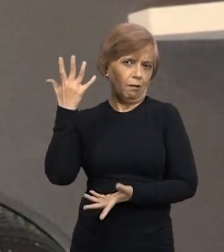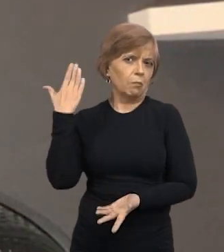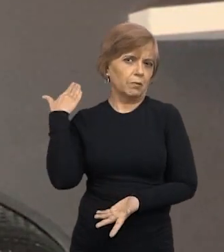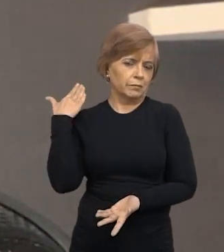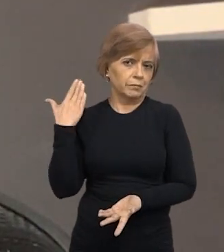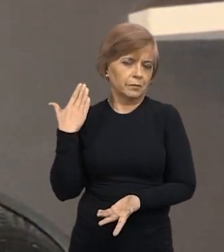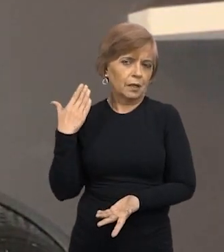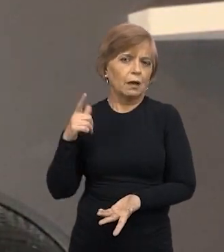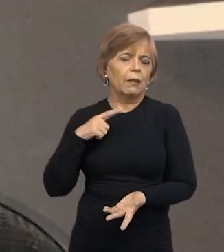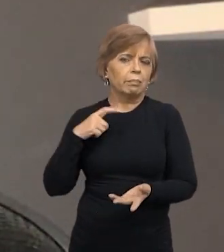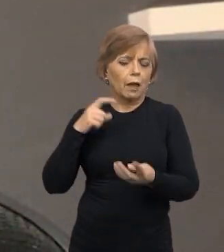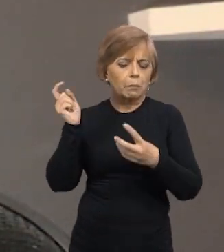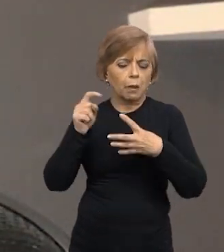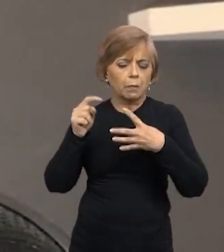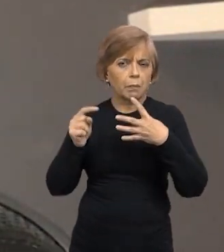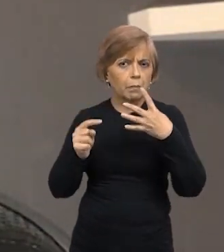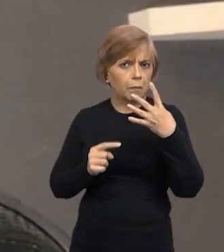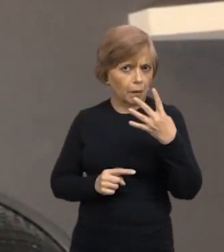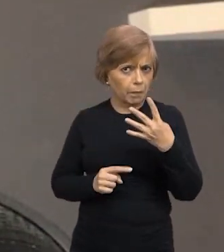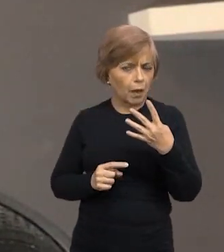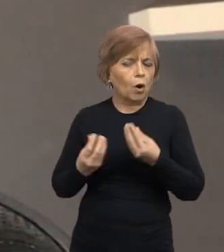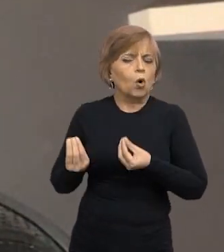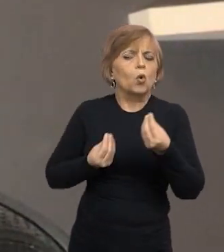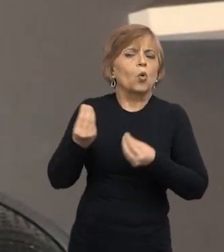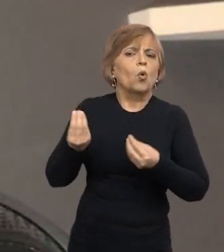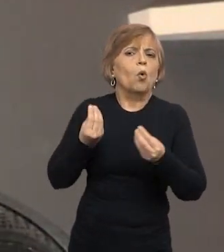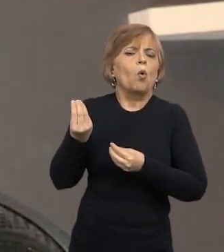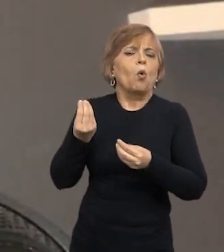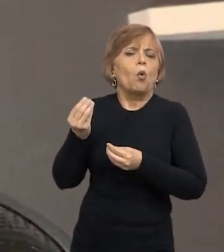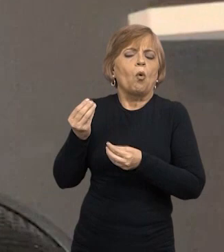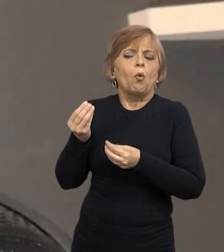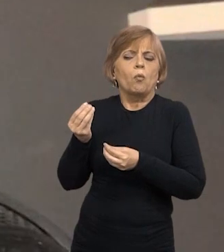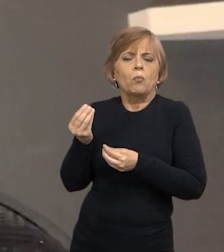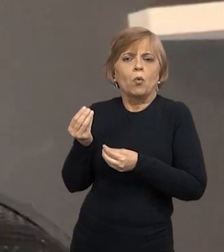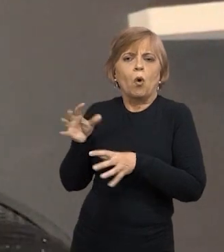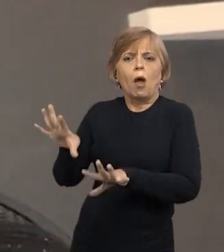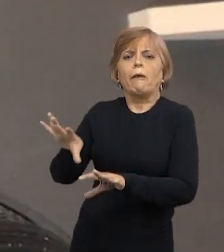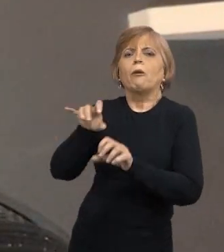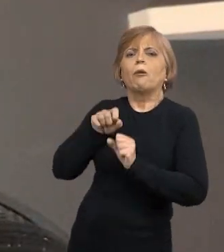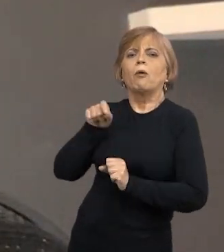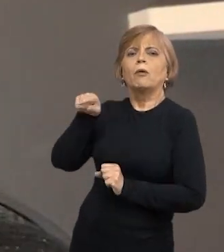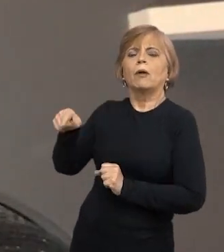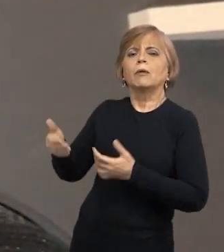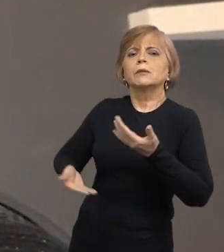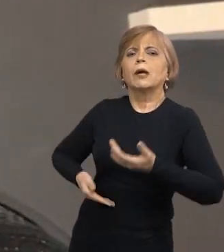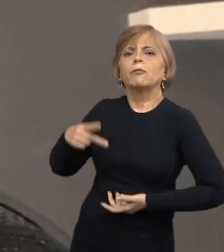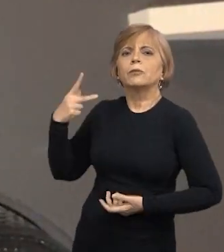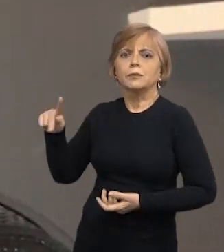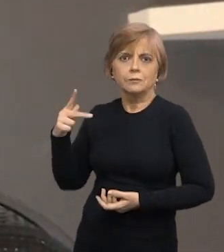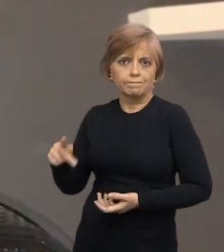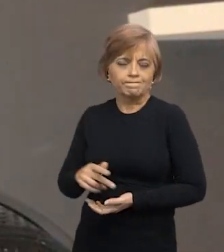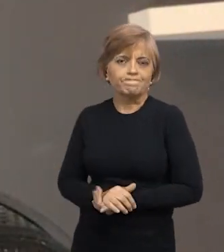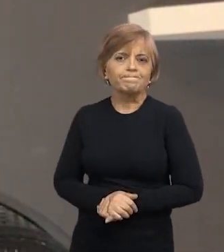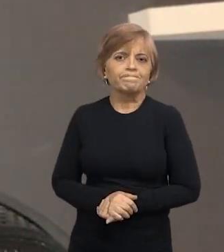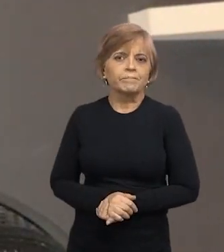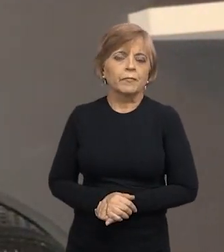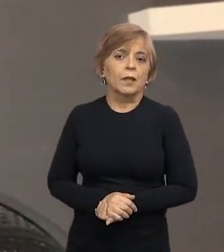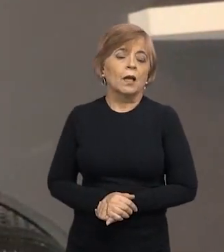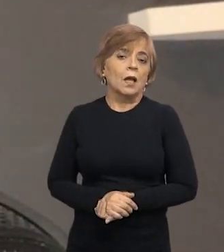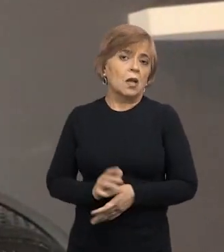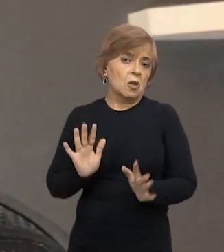algumas questões em relação ao atendimento prestado. Por fim, vale